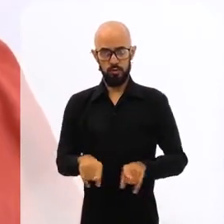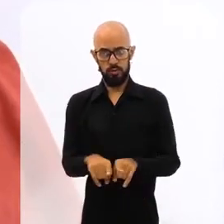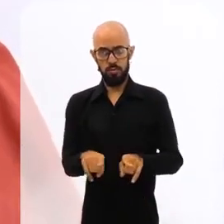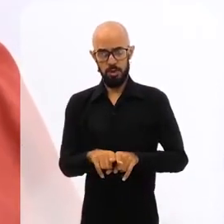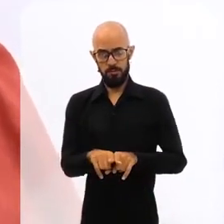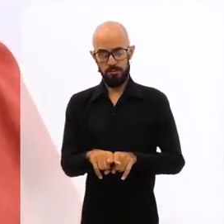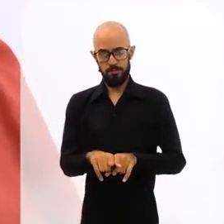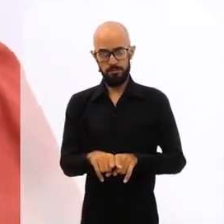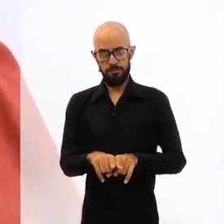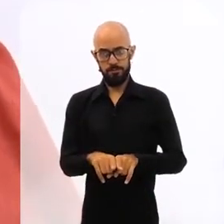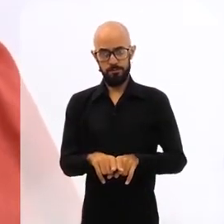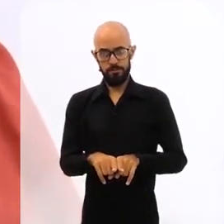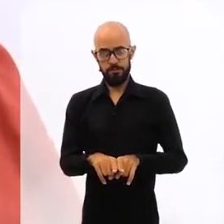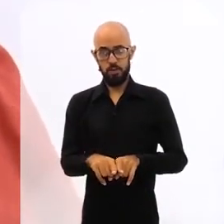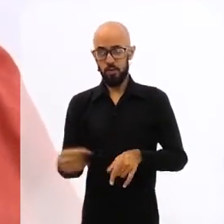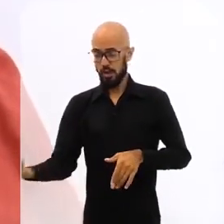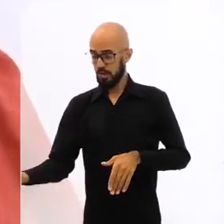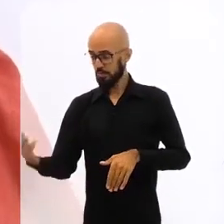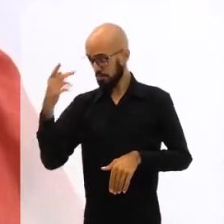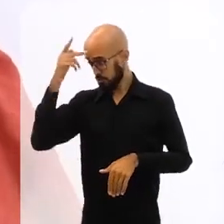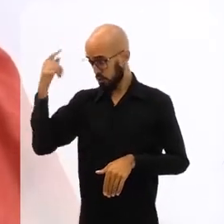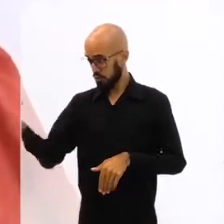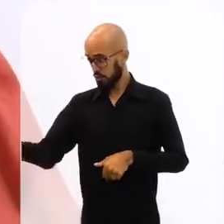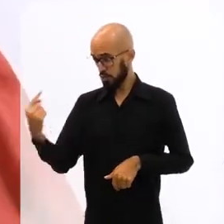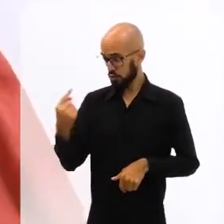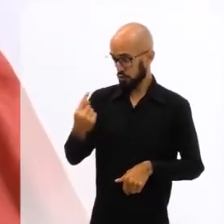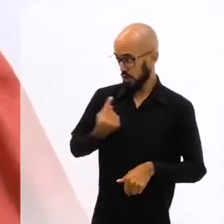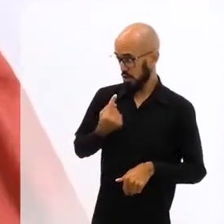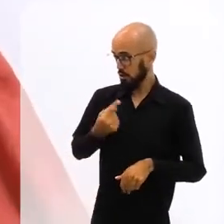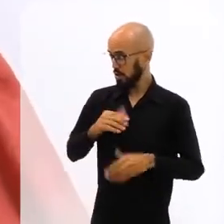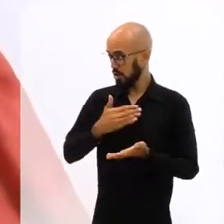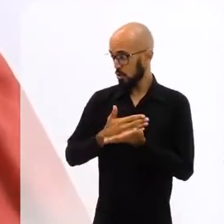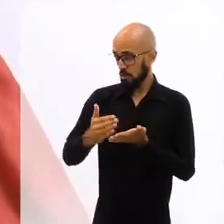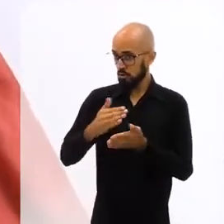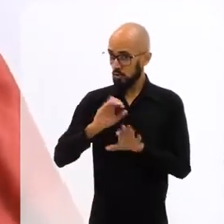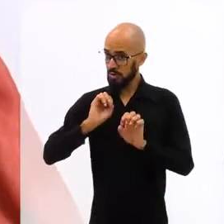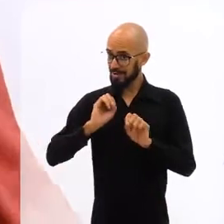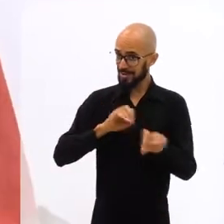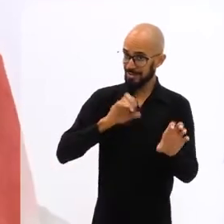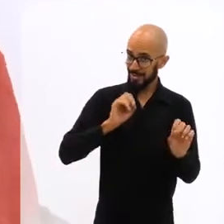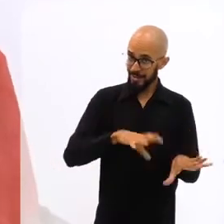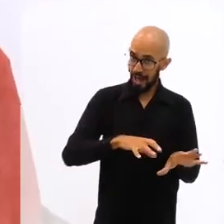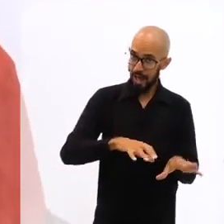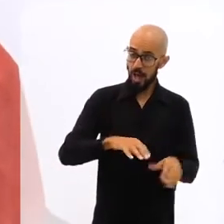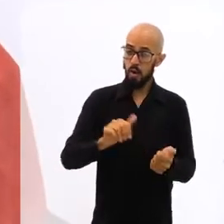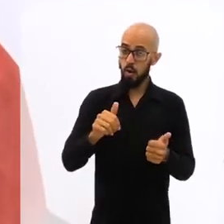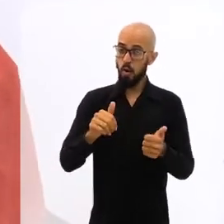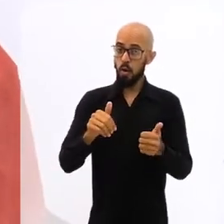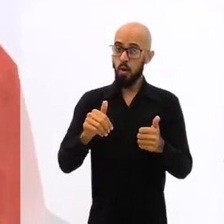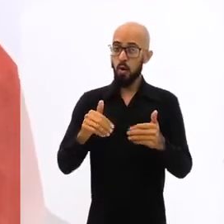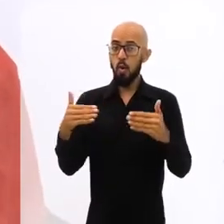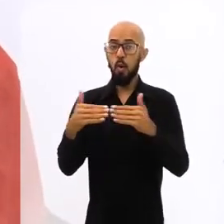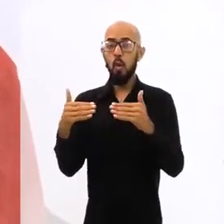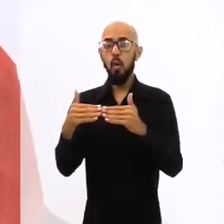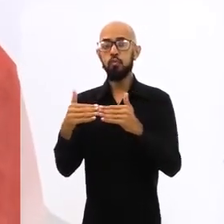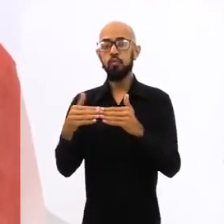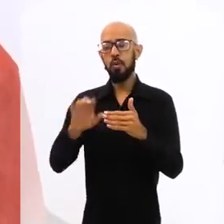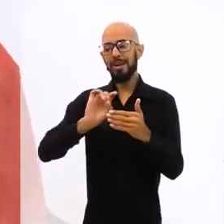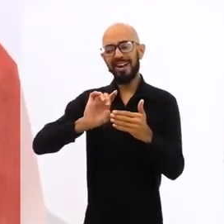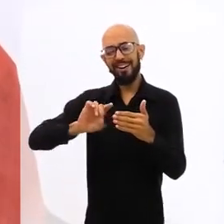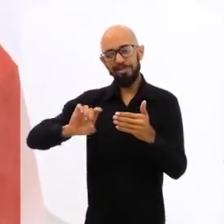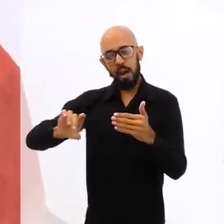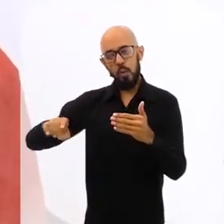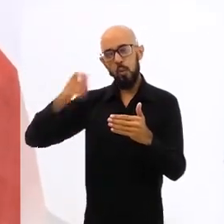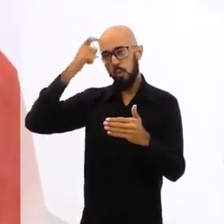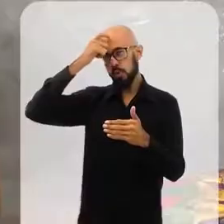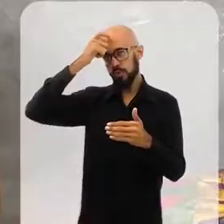Então ele, as pessoas foram chegando e ele começou a ensinar de acordo com a mente e a